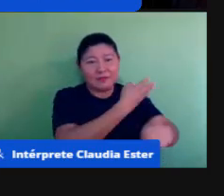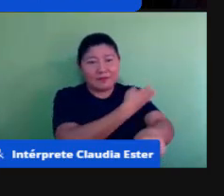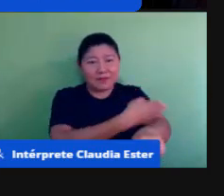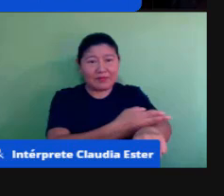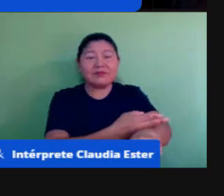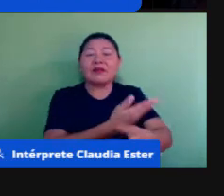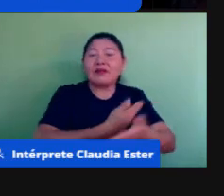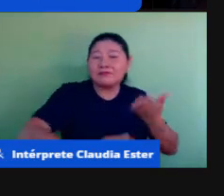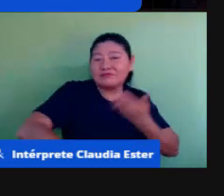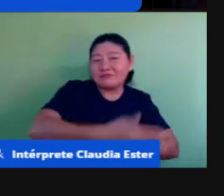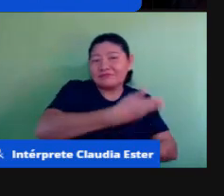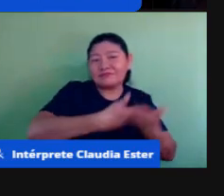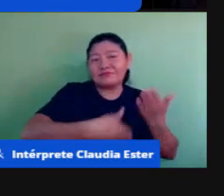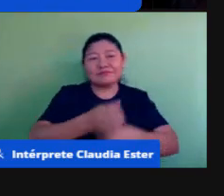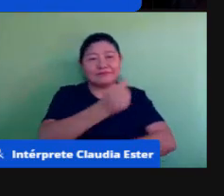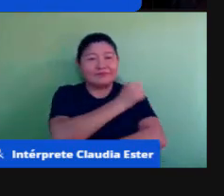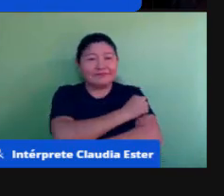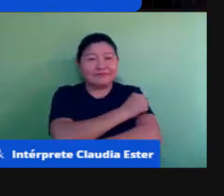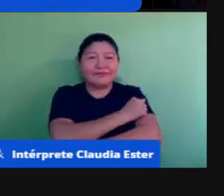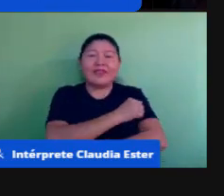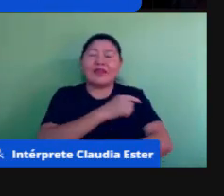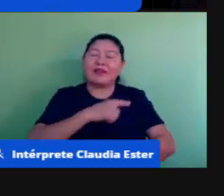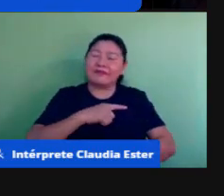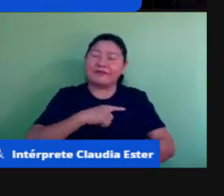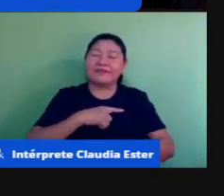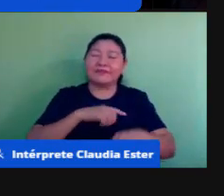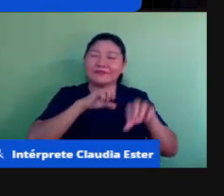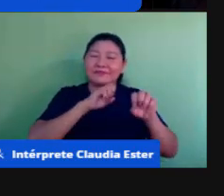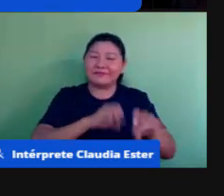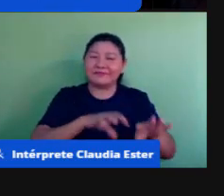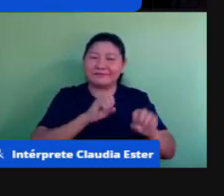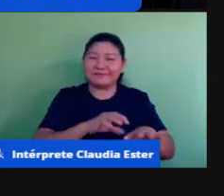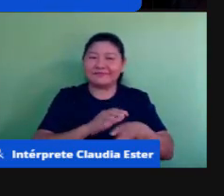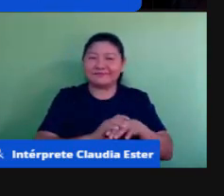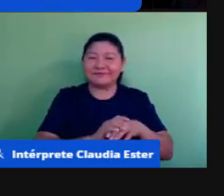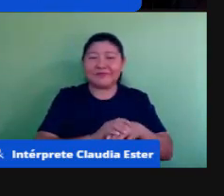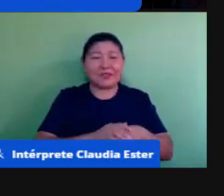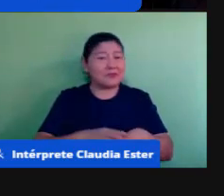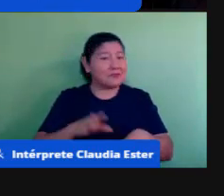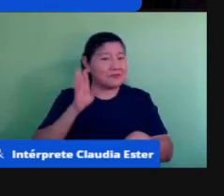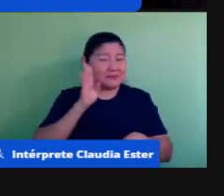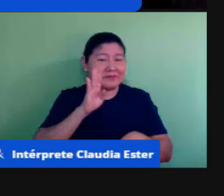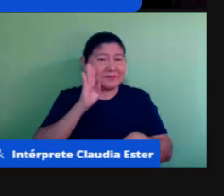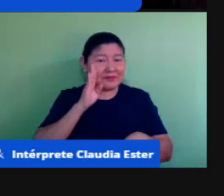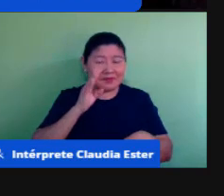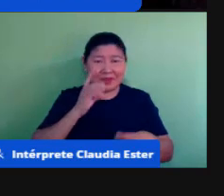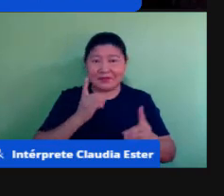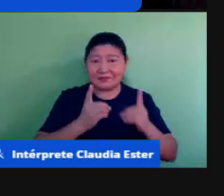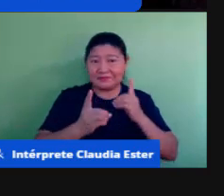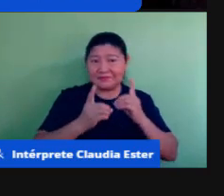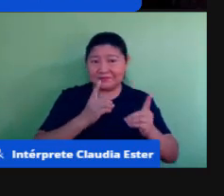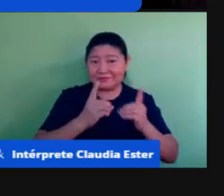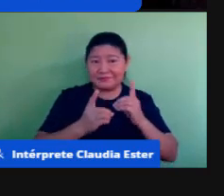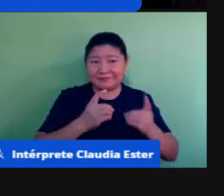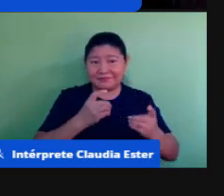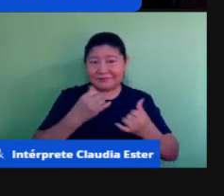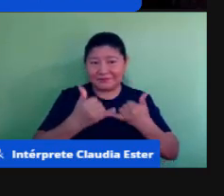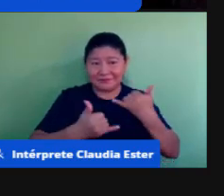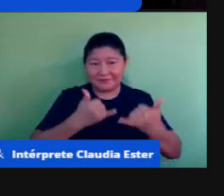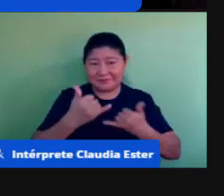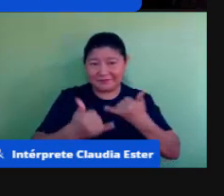seus alunos. Você vai ter uma aula mais dinâmica, uma aula mais interativa, uma aula mais animada com seus alunos participando,